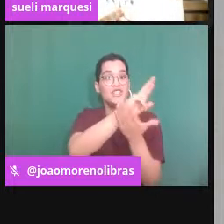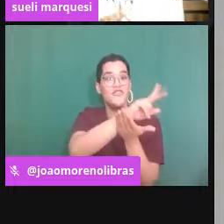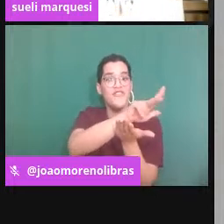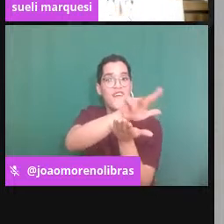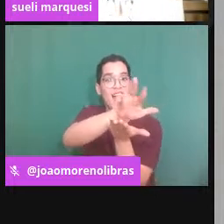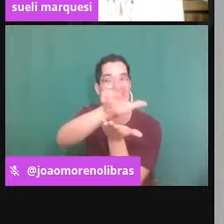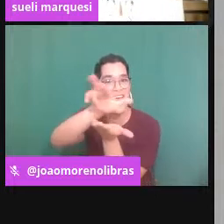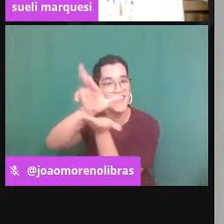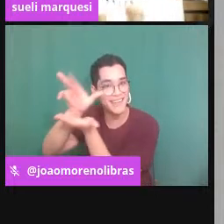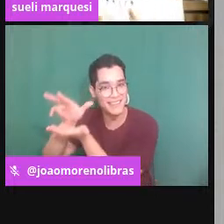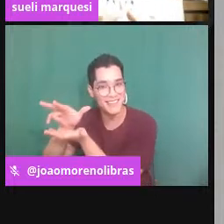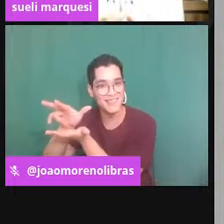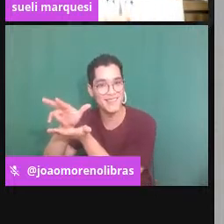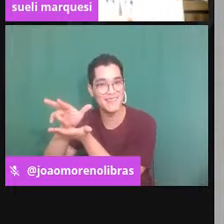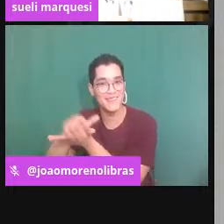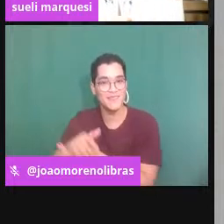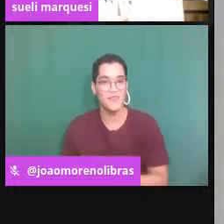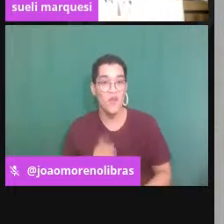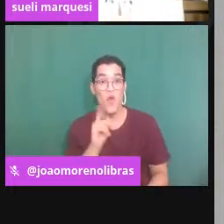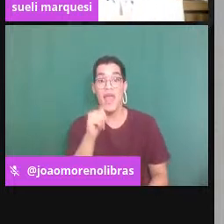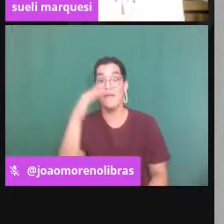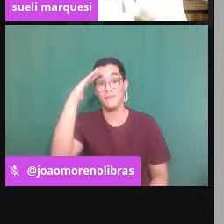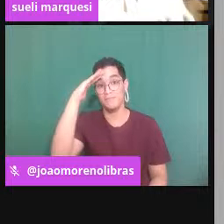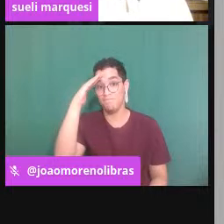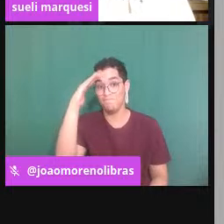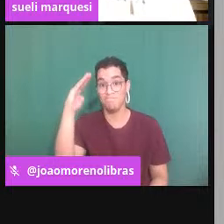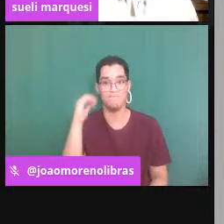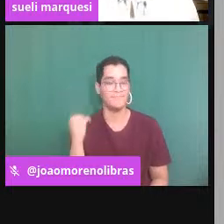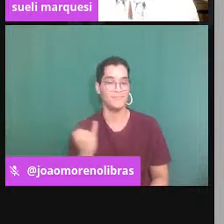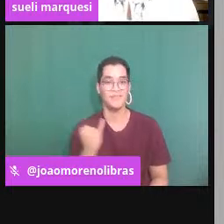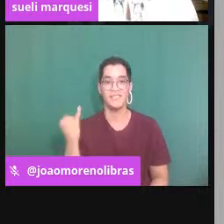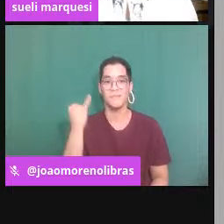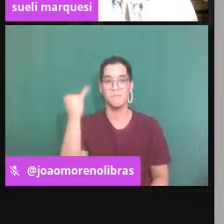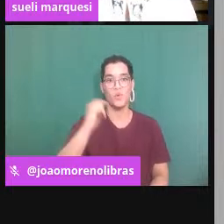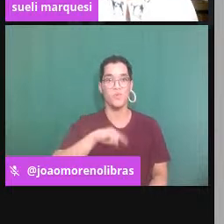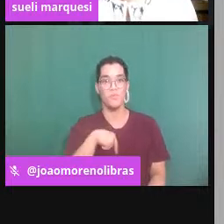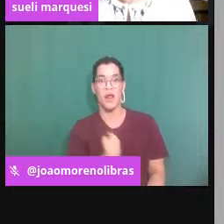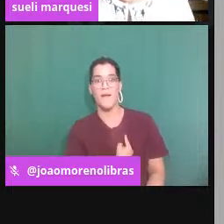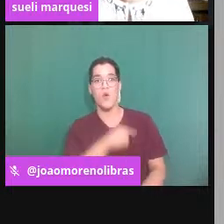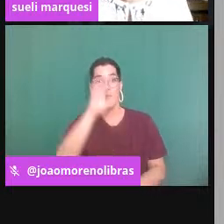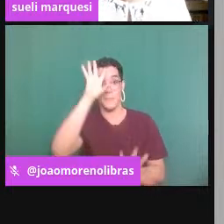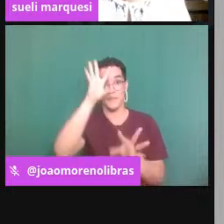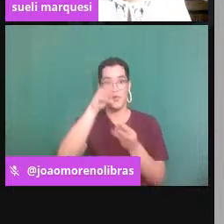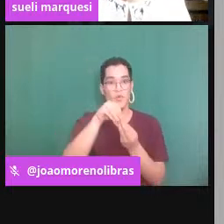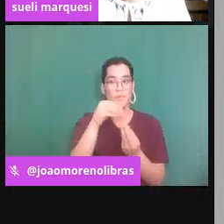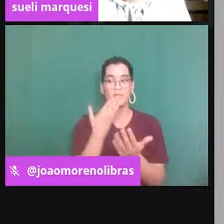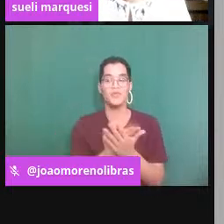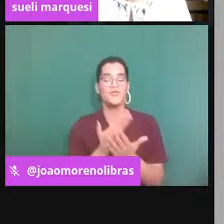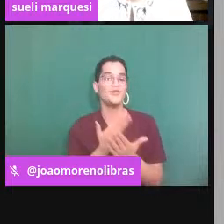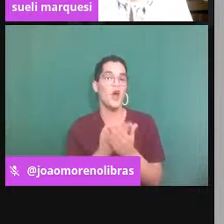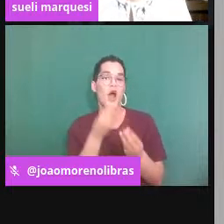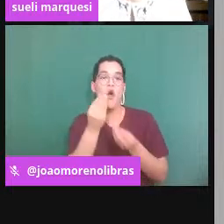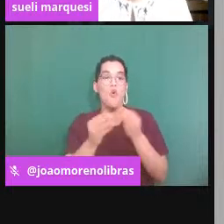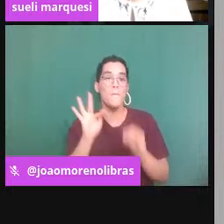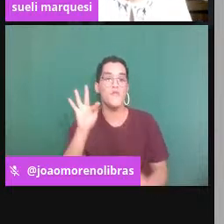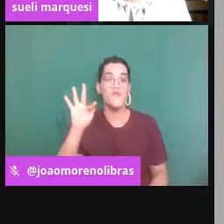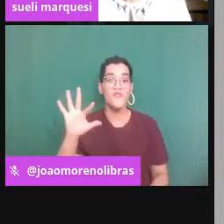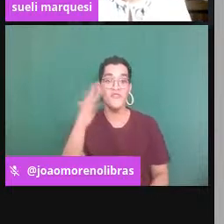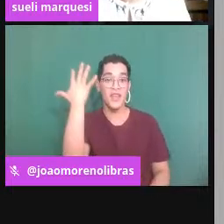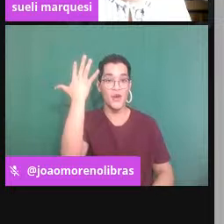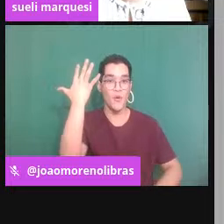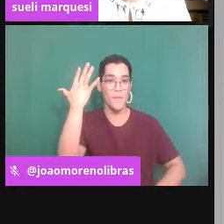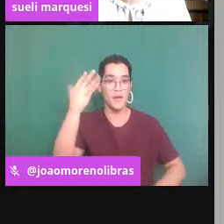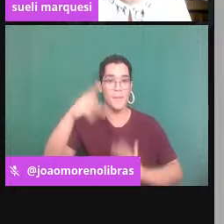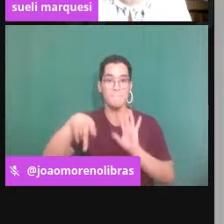diversidade, ela é fundamental, né, para nós podermos estudar todos os fenômenos do texto,